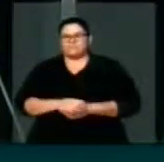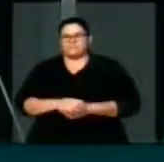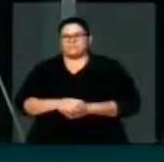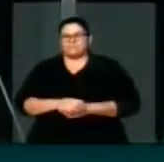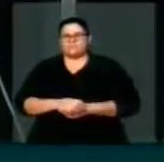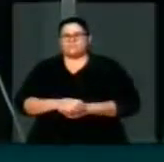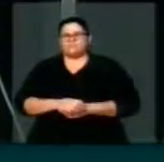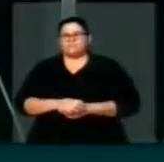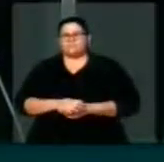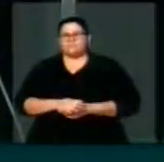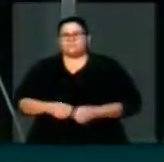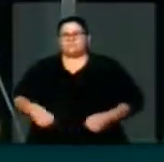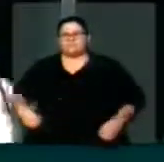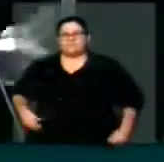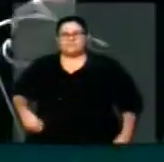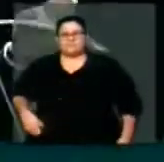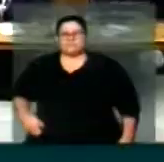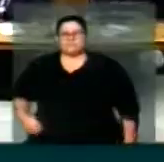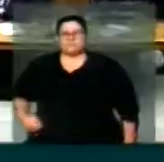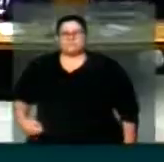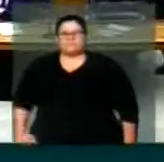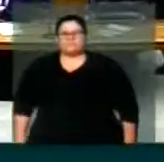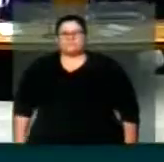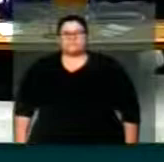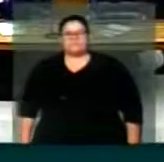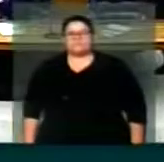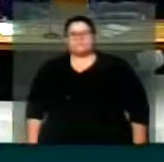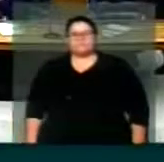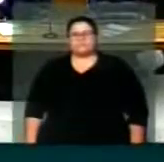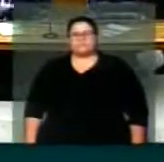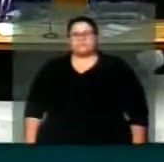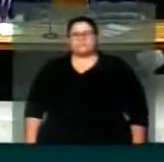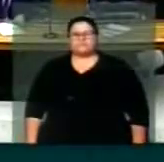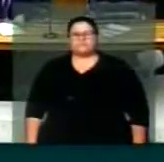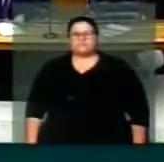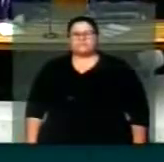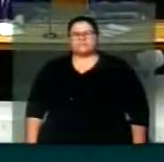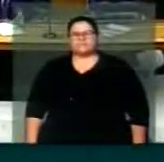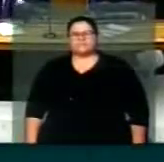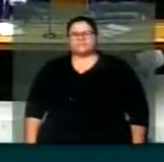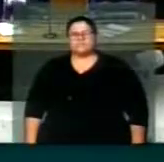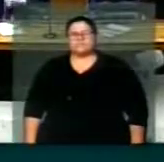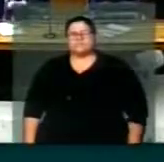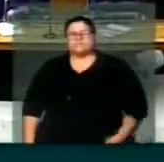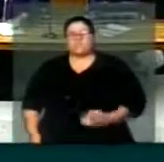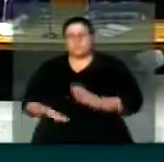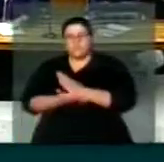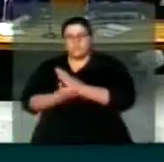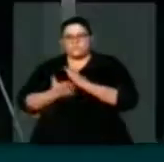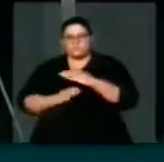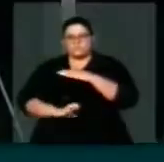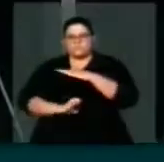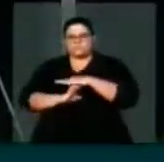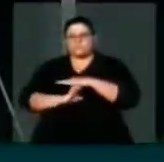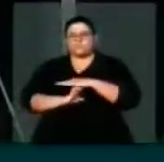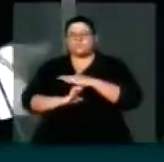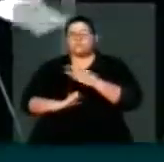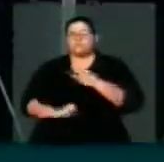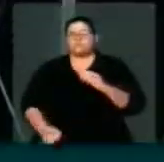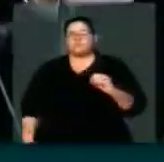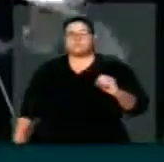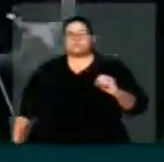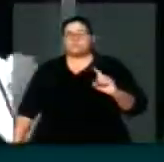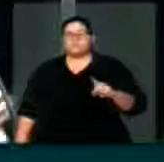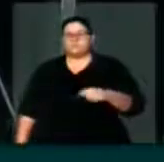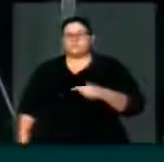Deputado Edmilson, o tempo exige a conclusão. Só para inaugurar esse debate. Geraram 300 mil empregos.